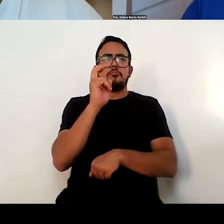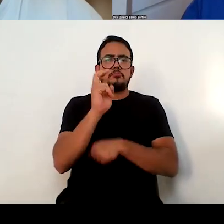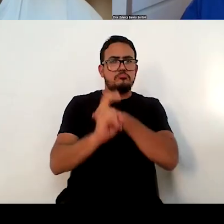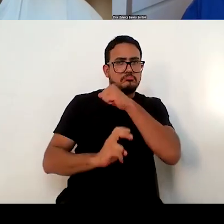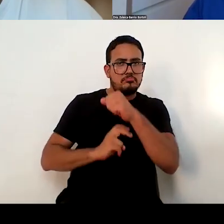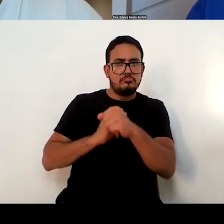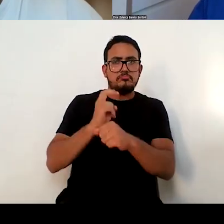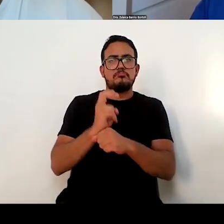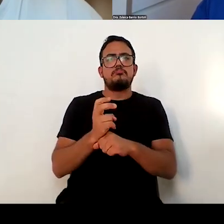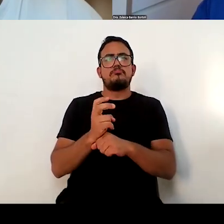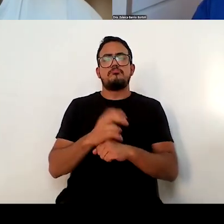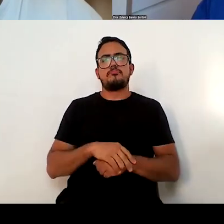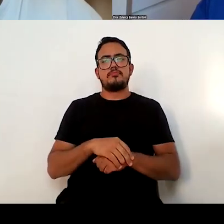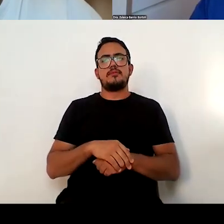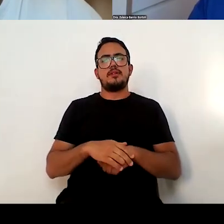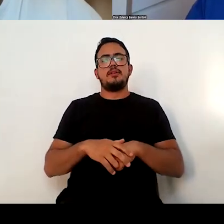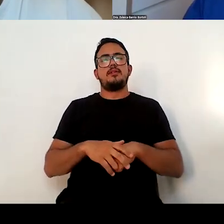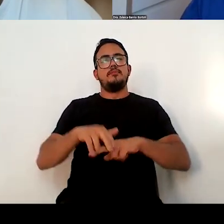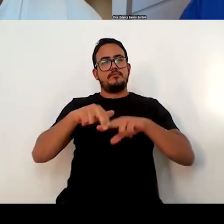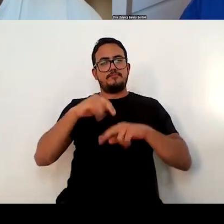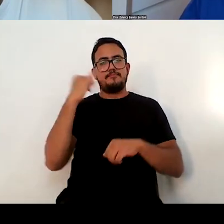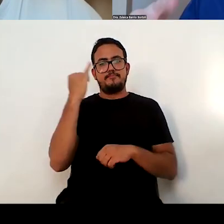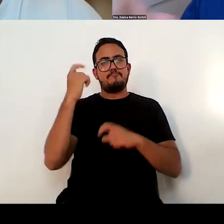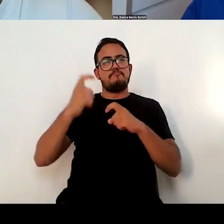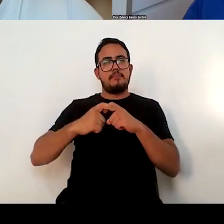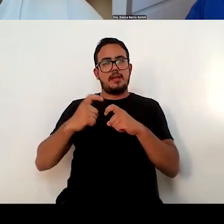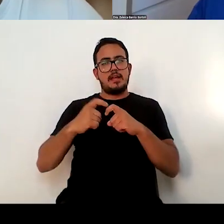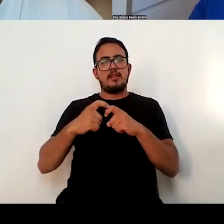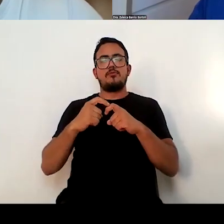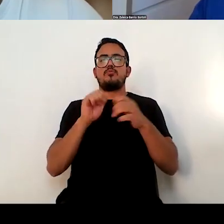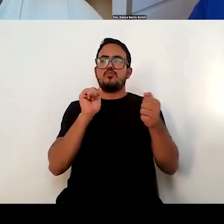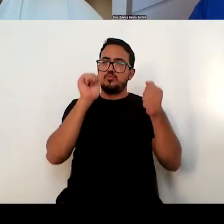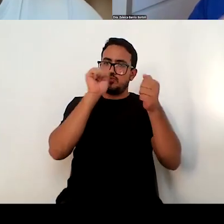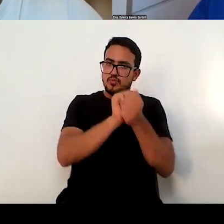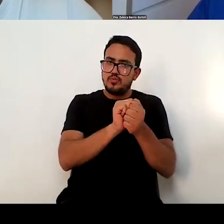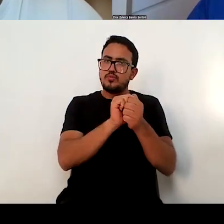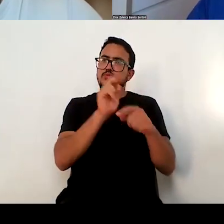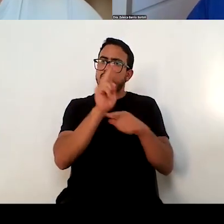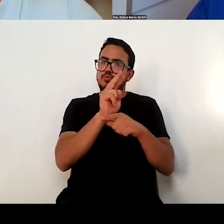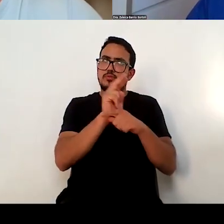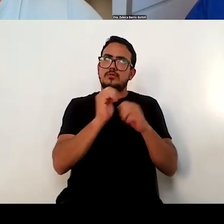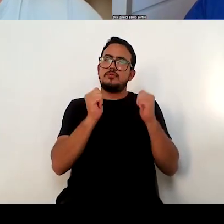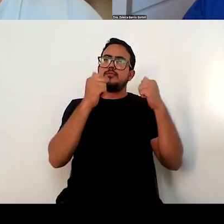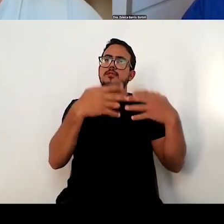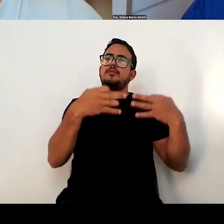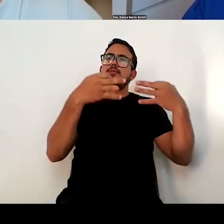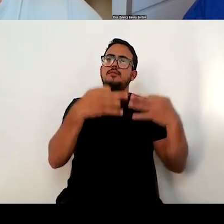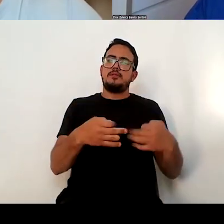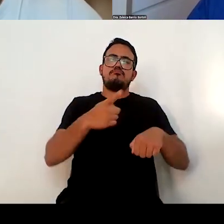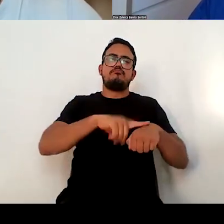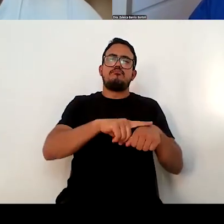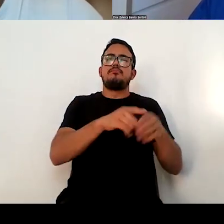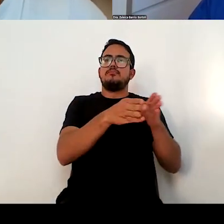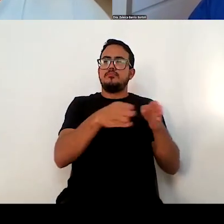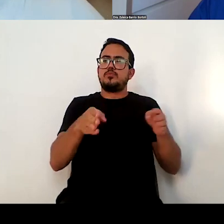ideal é que ela tenha um médico que acompanhe, que vai passar direitinho o prazo, o intervalo entre as colonoscopias de controle.